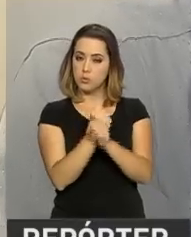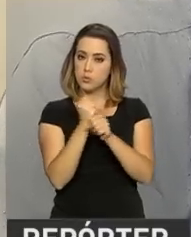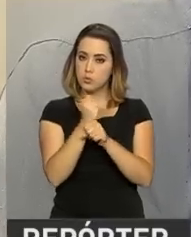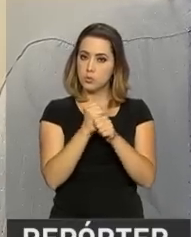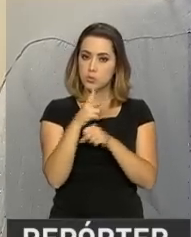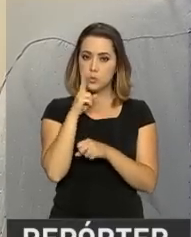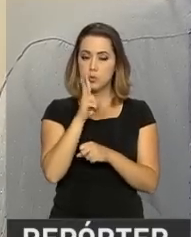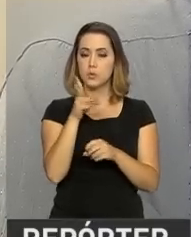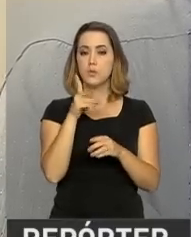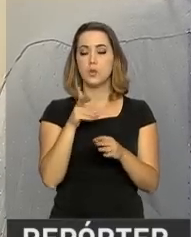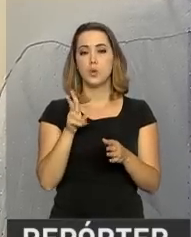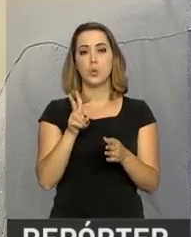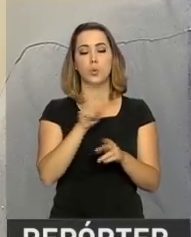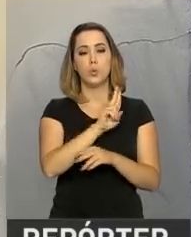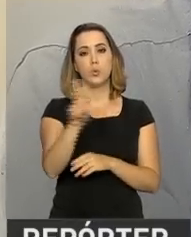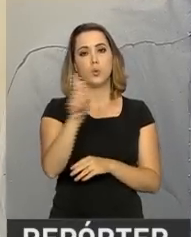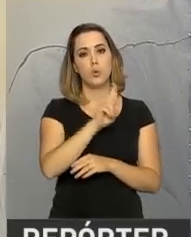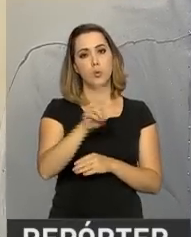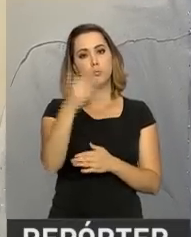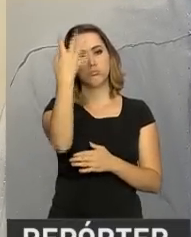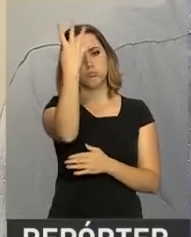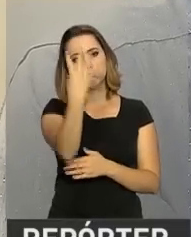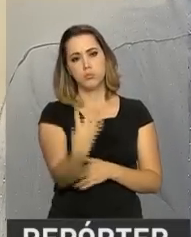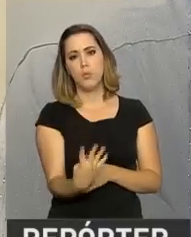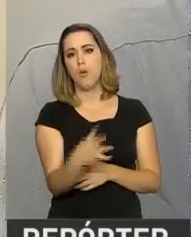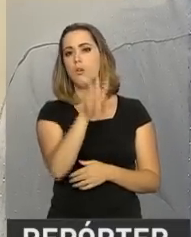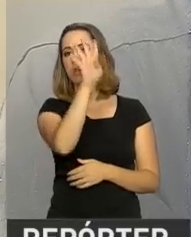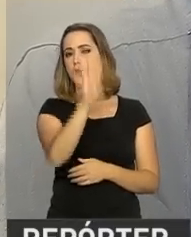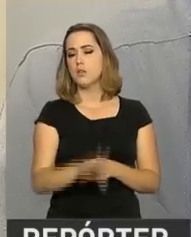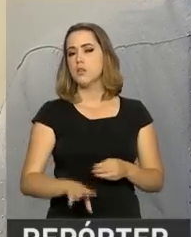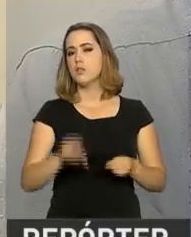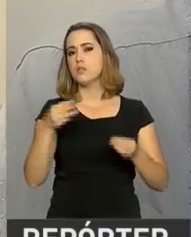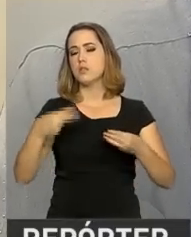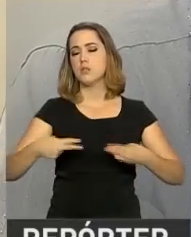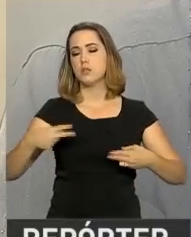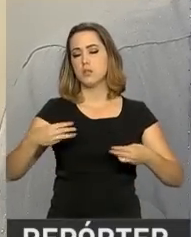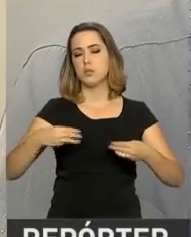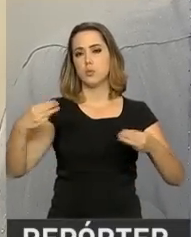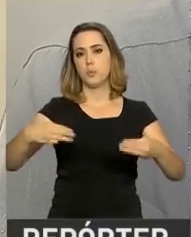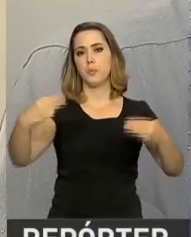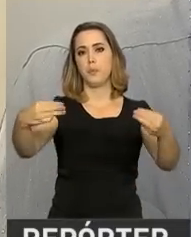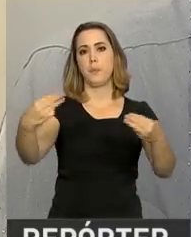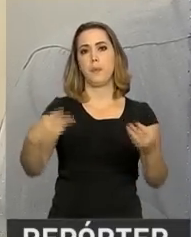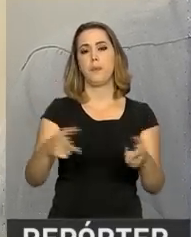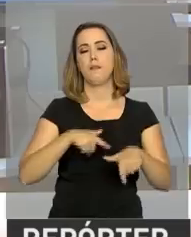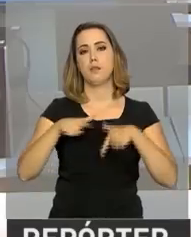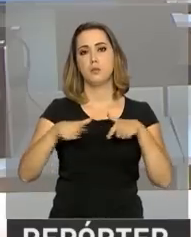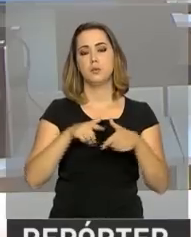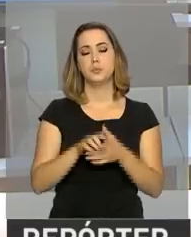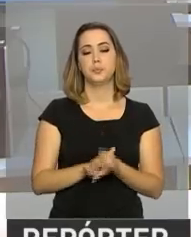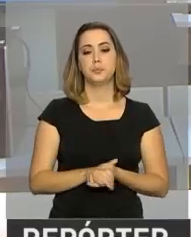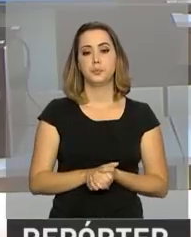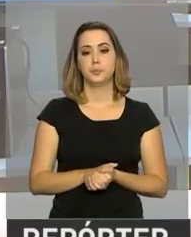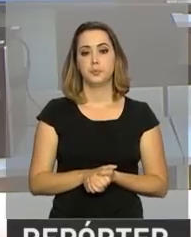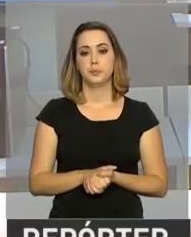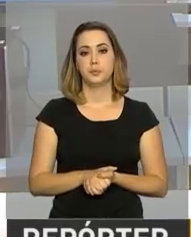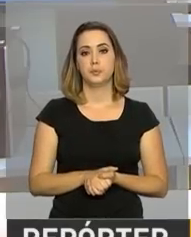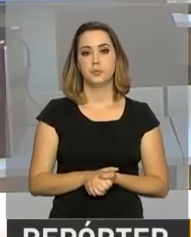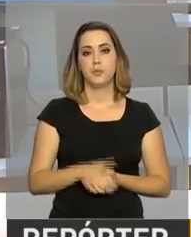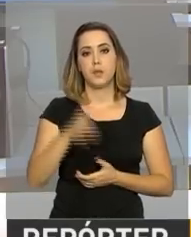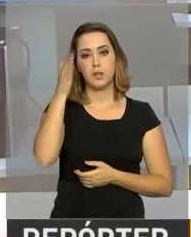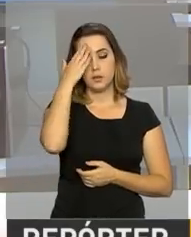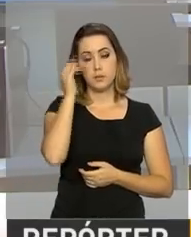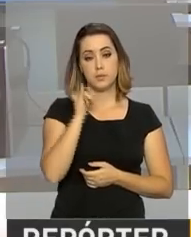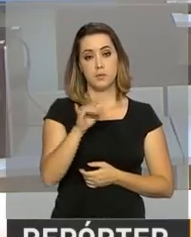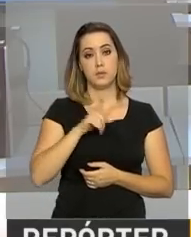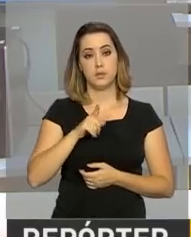ele encontrou o seu nome no site do Ministério do Trabalho ou mesmo por meio do telefone 58. Para saber se